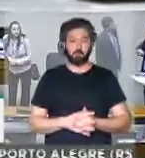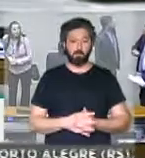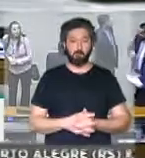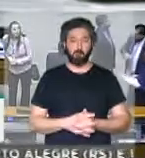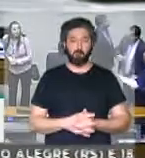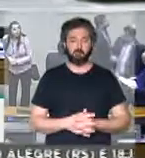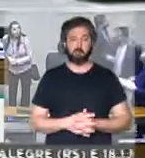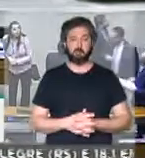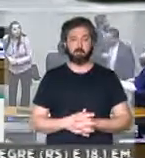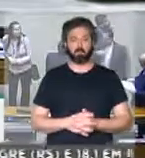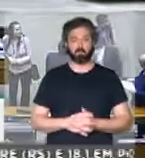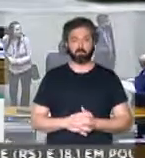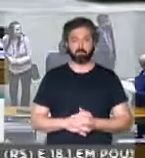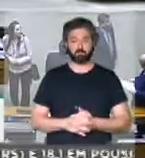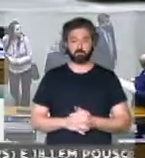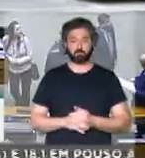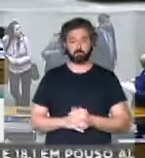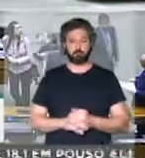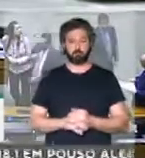Senhor presidente,